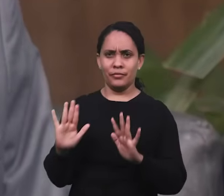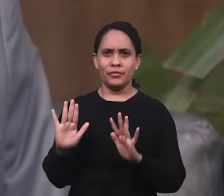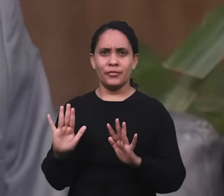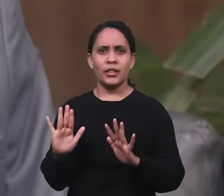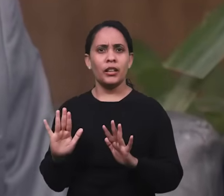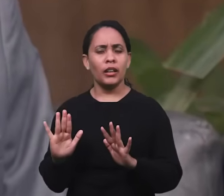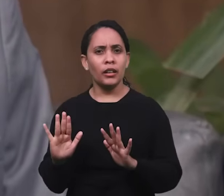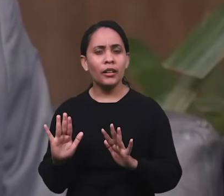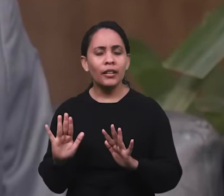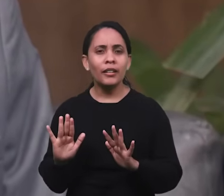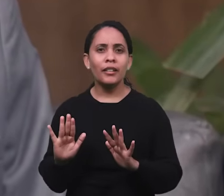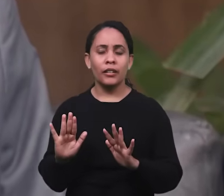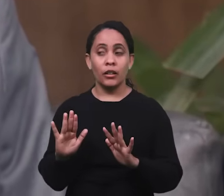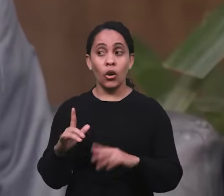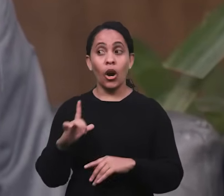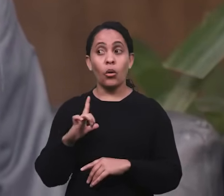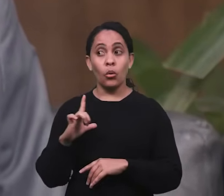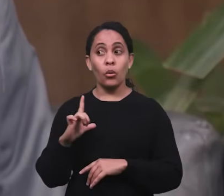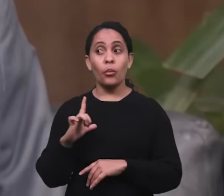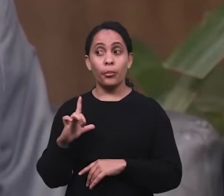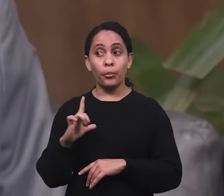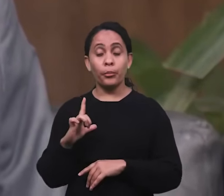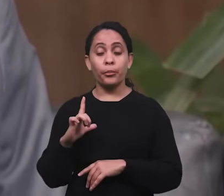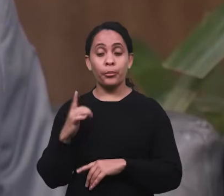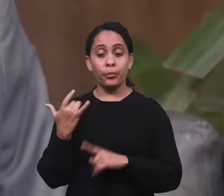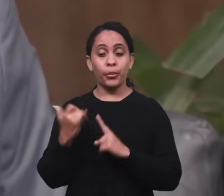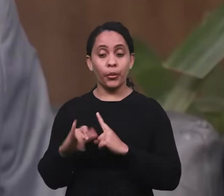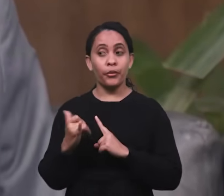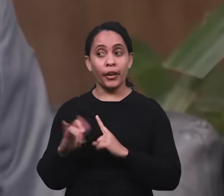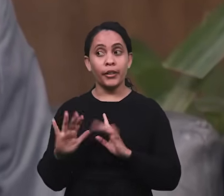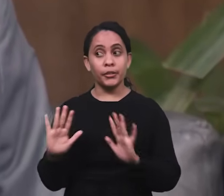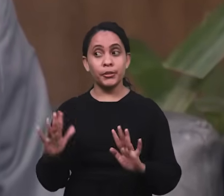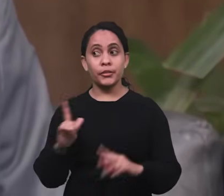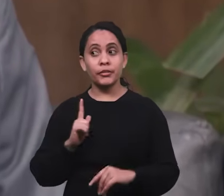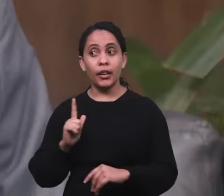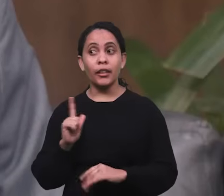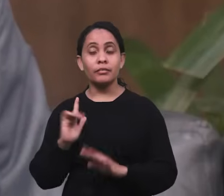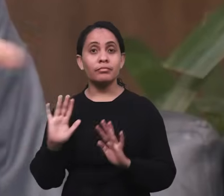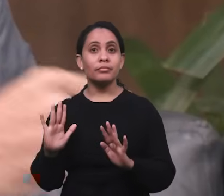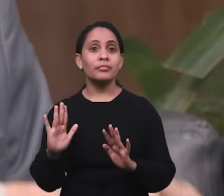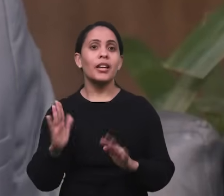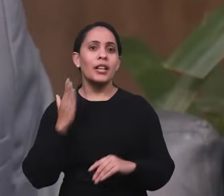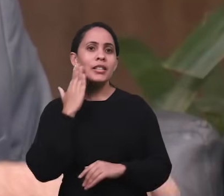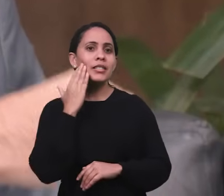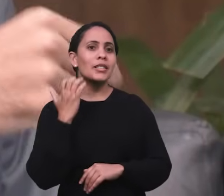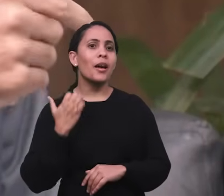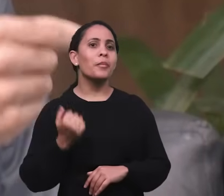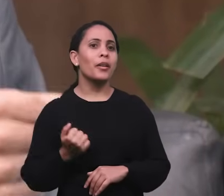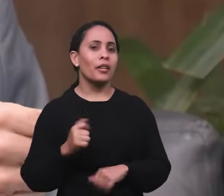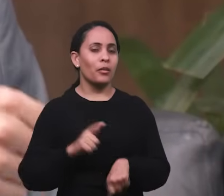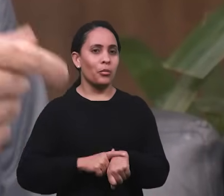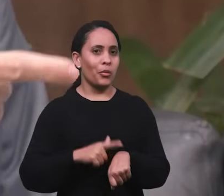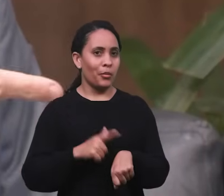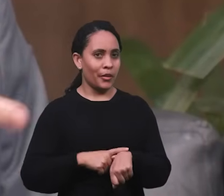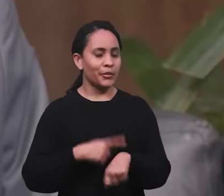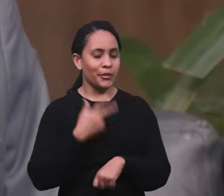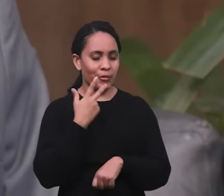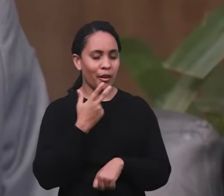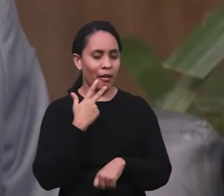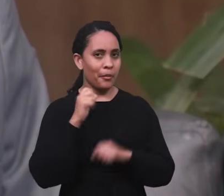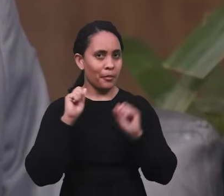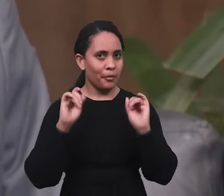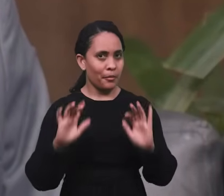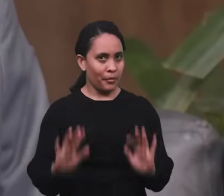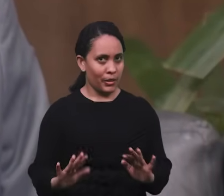depois ele falou, não, peraí, tem algo profético aí de Deus nesse sonho. Então é saber o momento de você contar